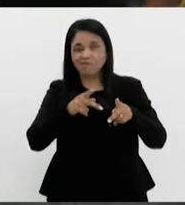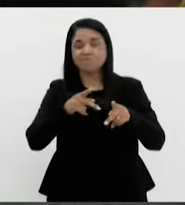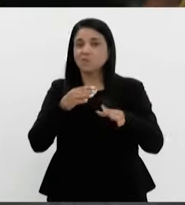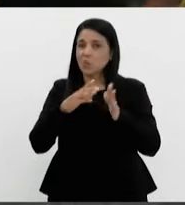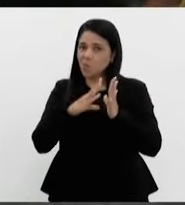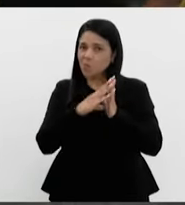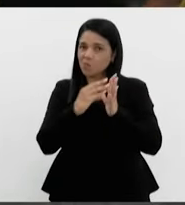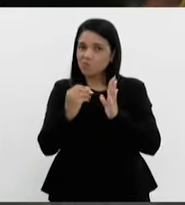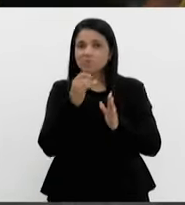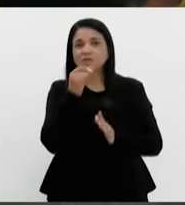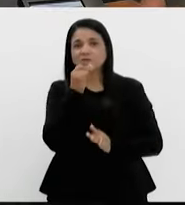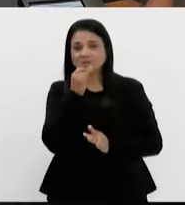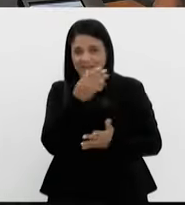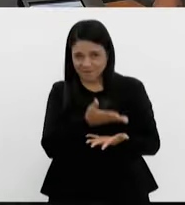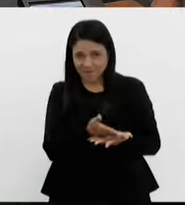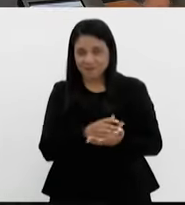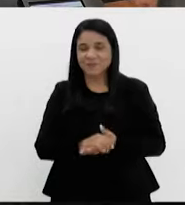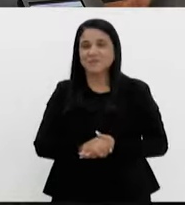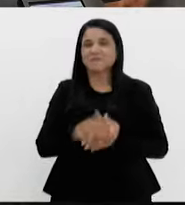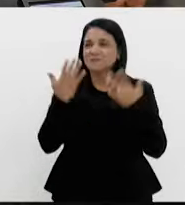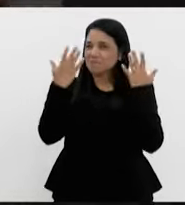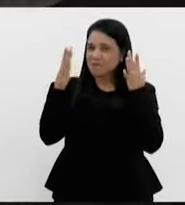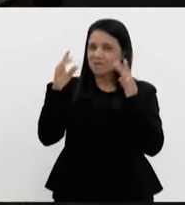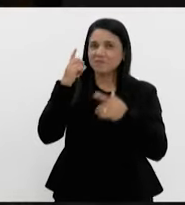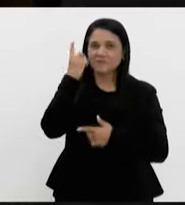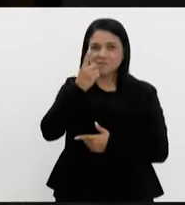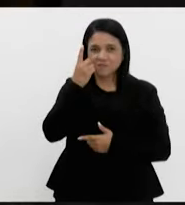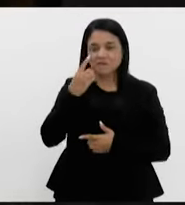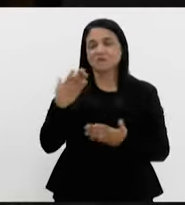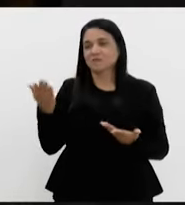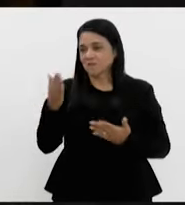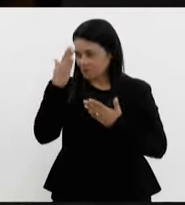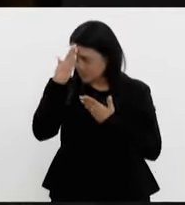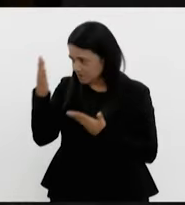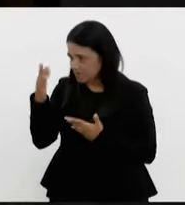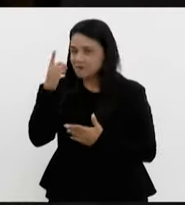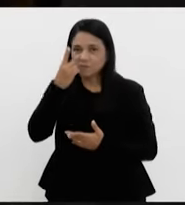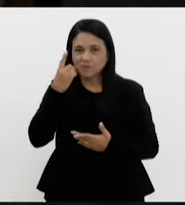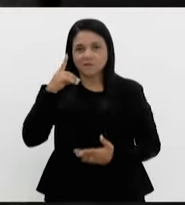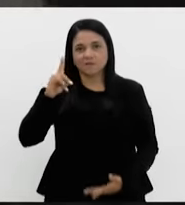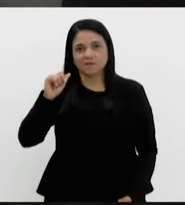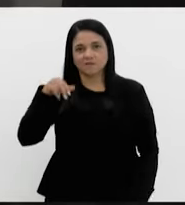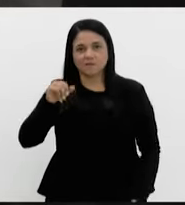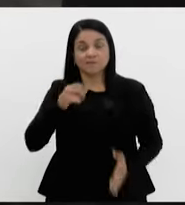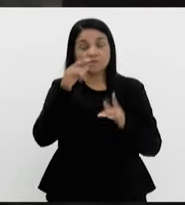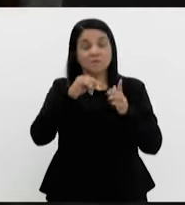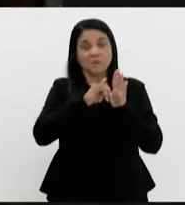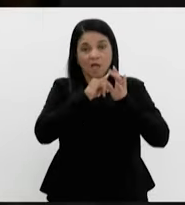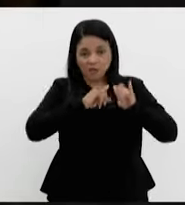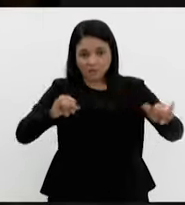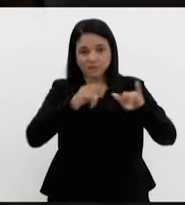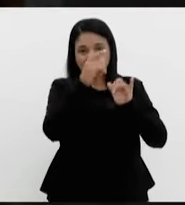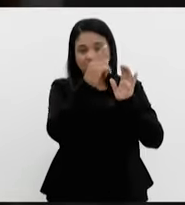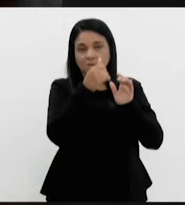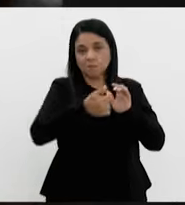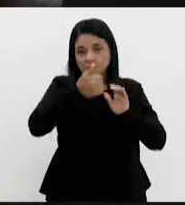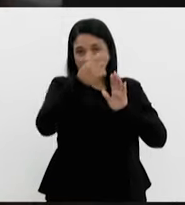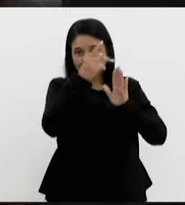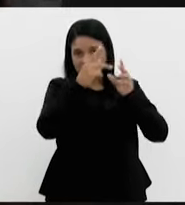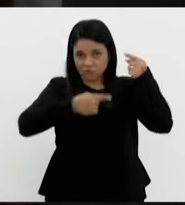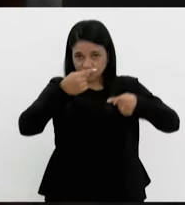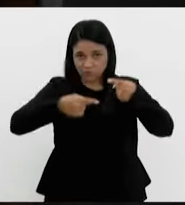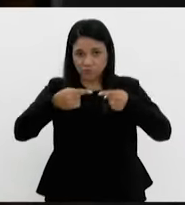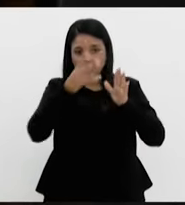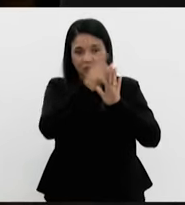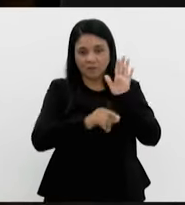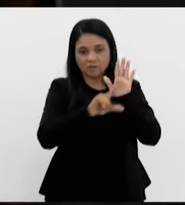parabéns aos deputados. Obrigado, deputada Dani. Anuncio, em primeira discussão, projeto de lei